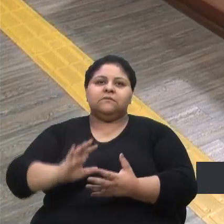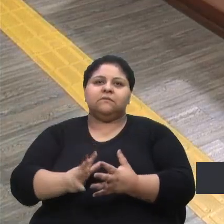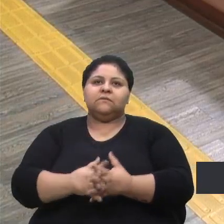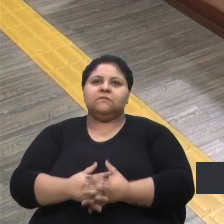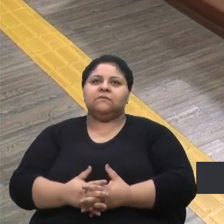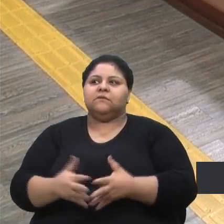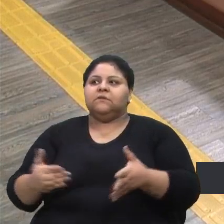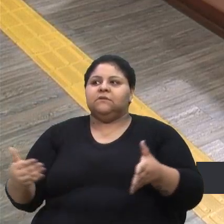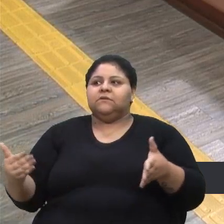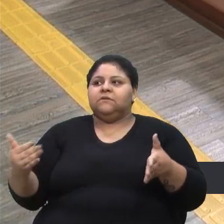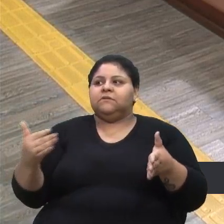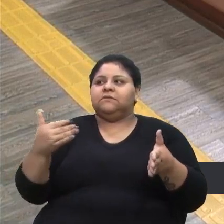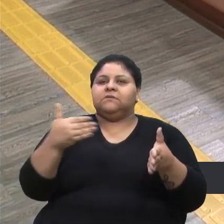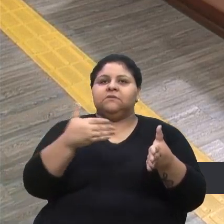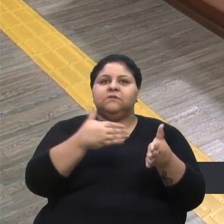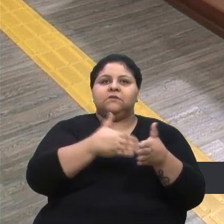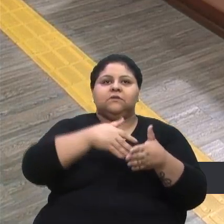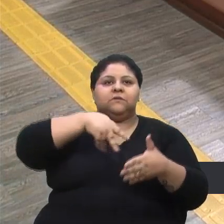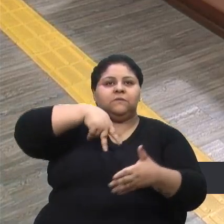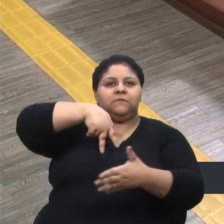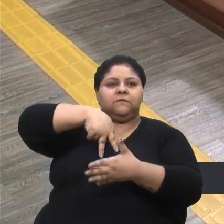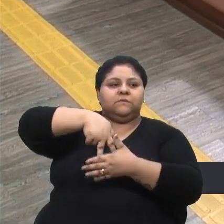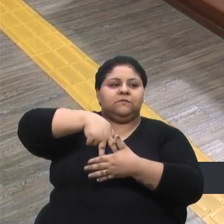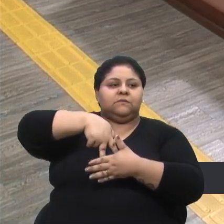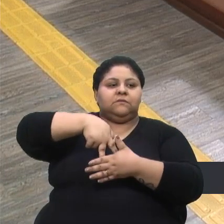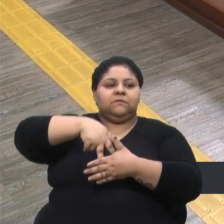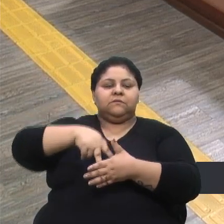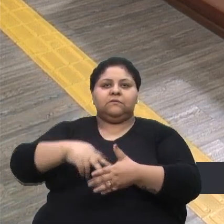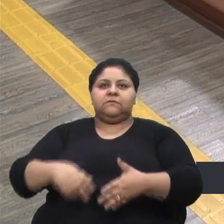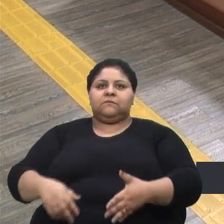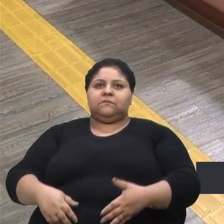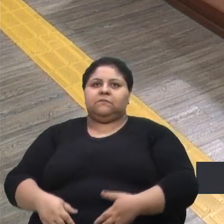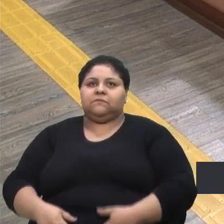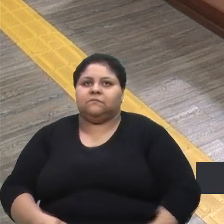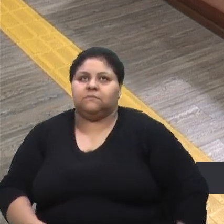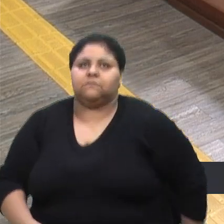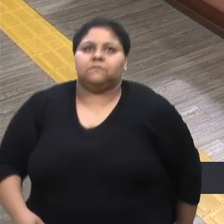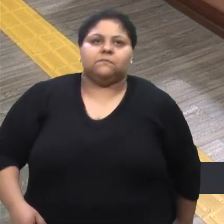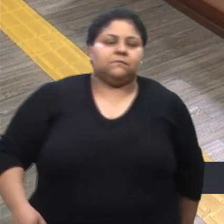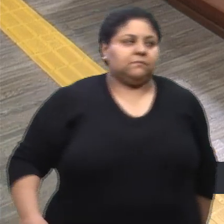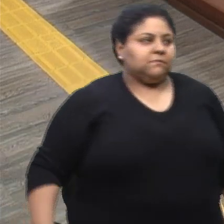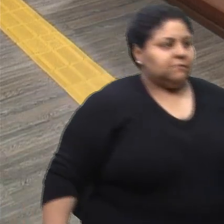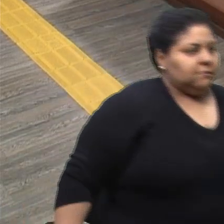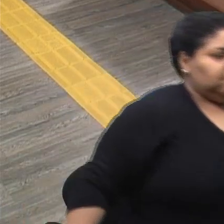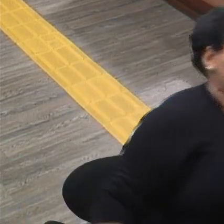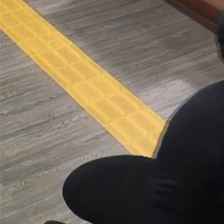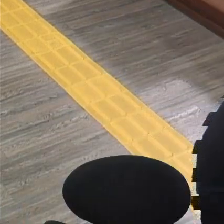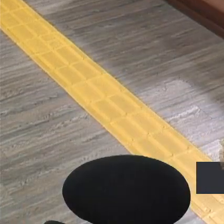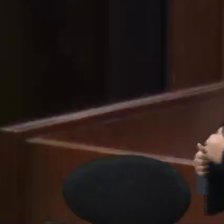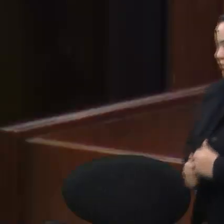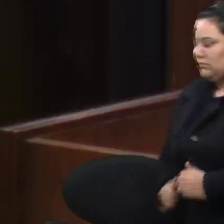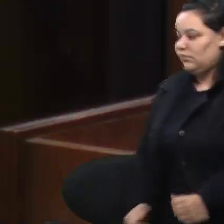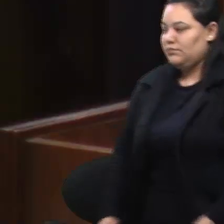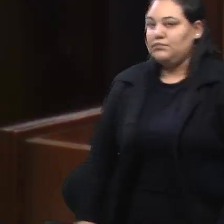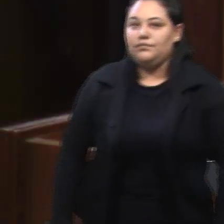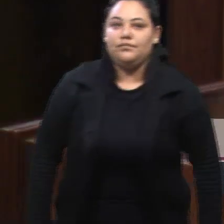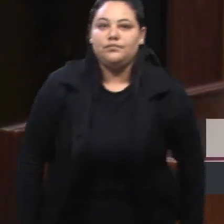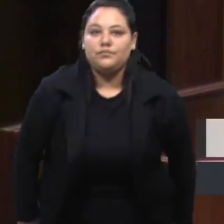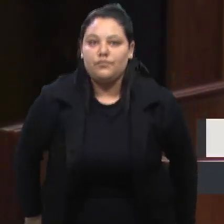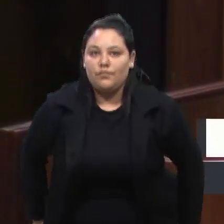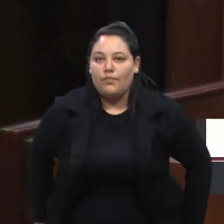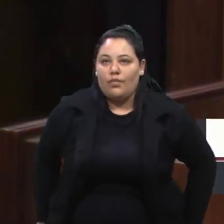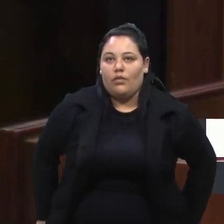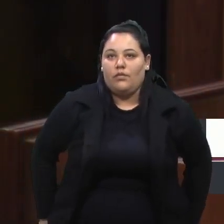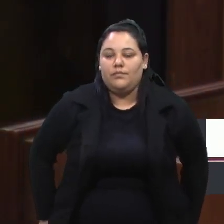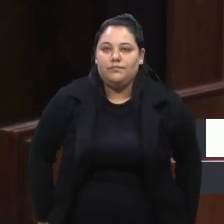Chegou na tribuna. Bom dia, presidente. Bom dia, colega vereador. Bom dia a você que nos assiste através da